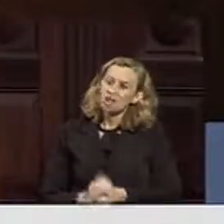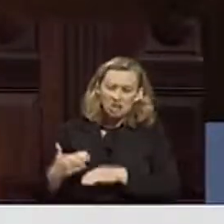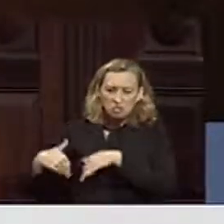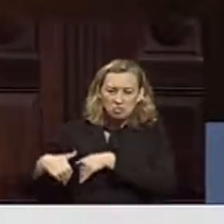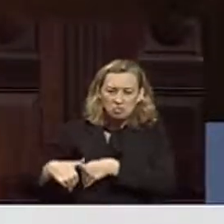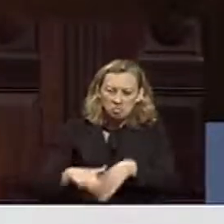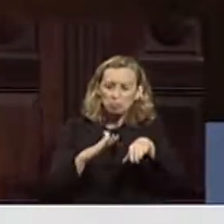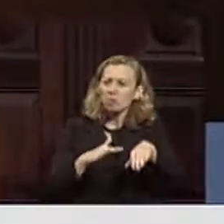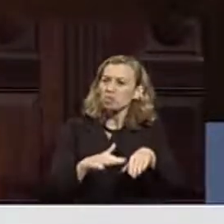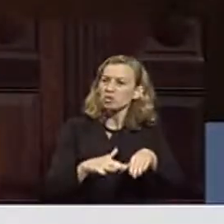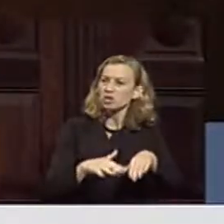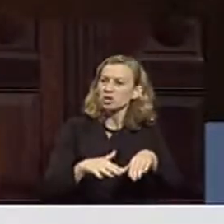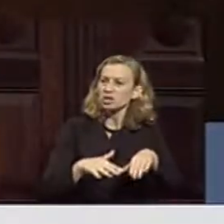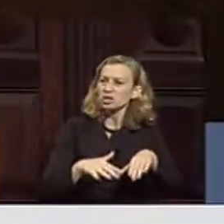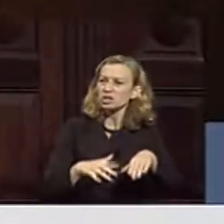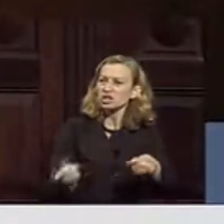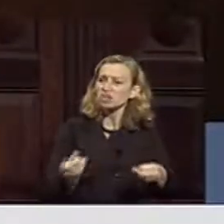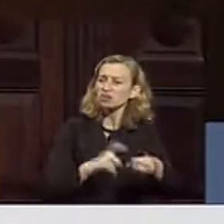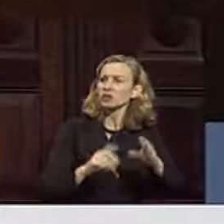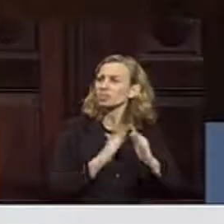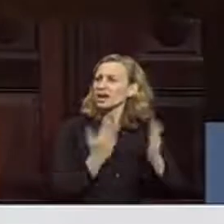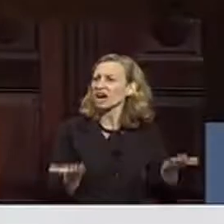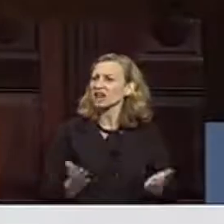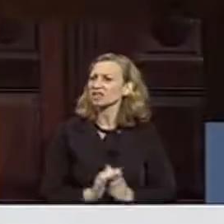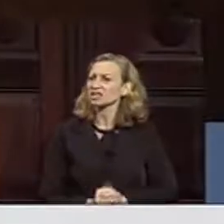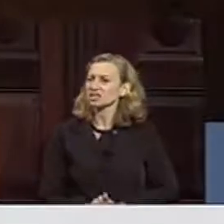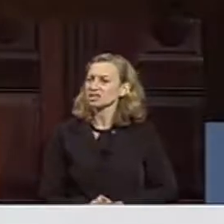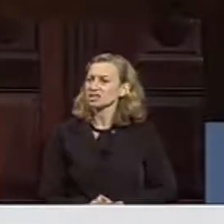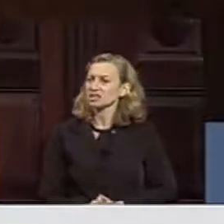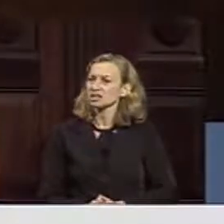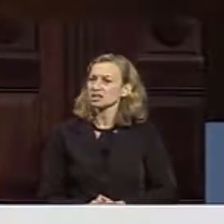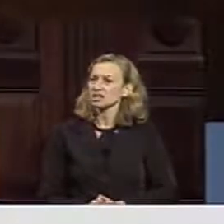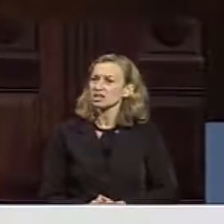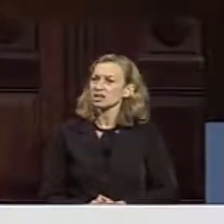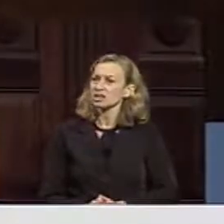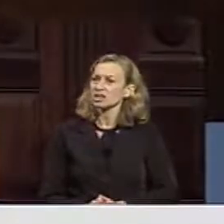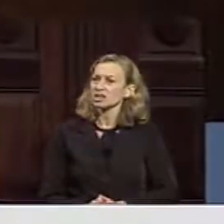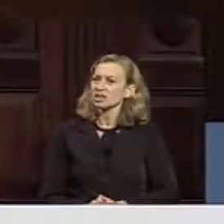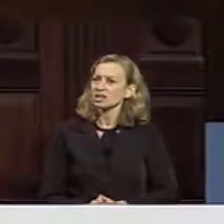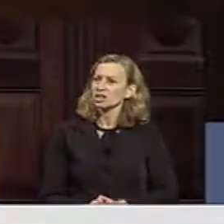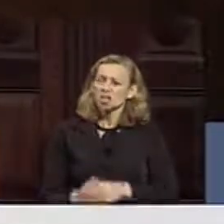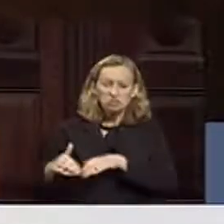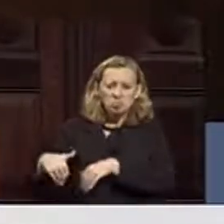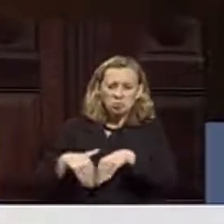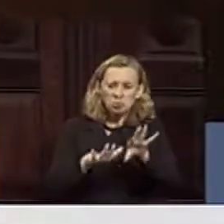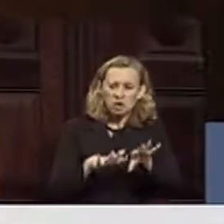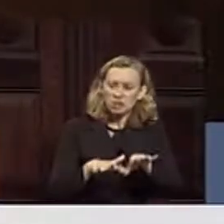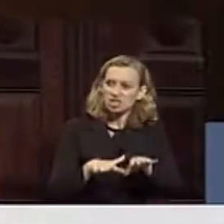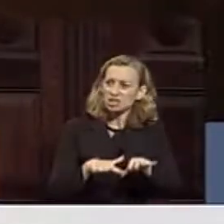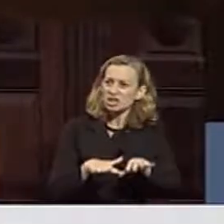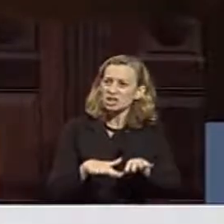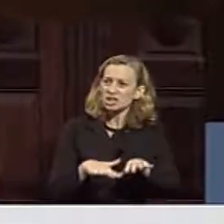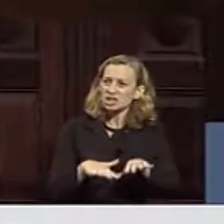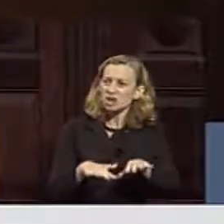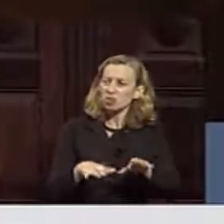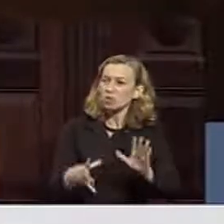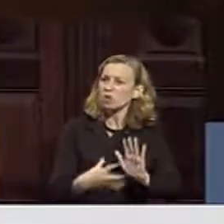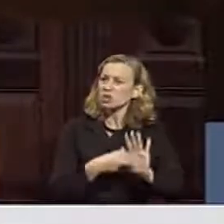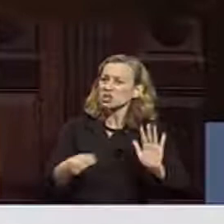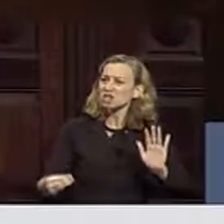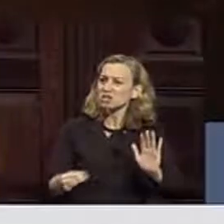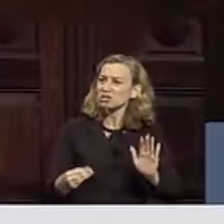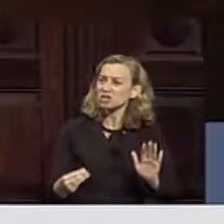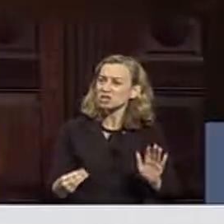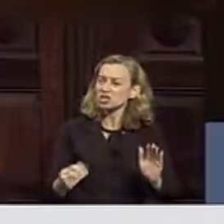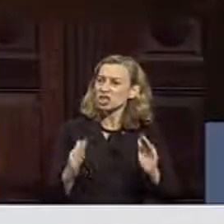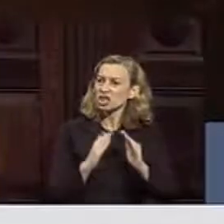casa. É empurrar essas crianças para um modelo de educação segregado,